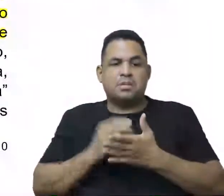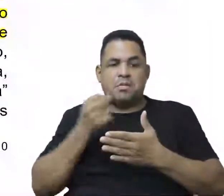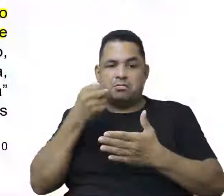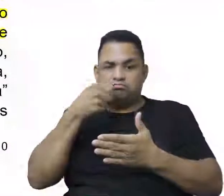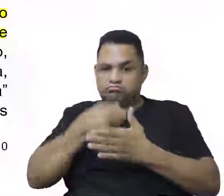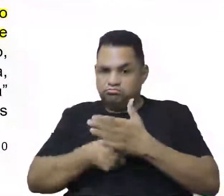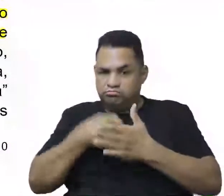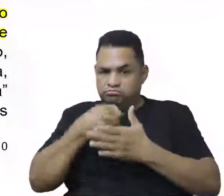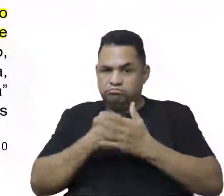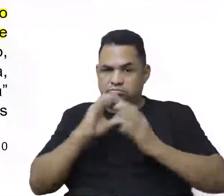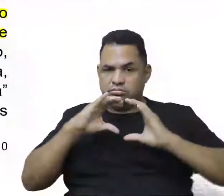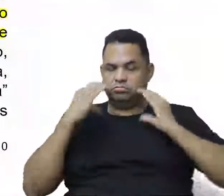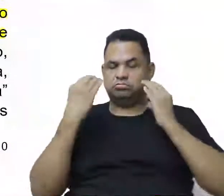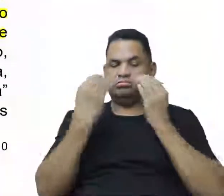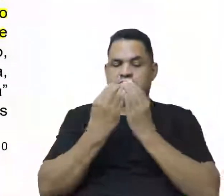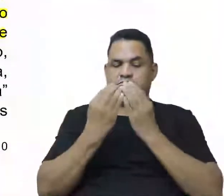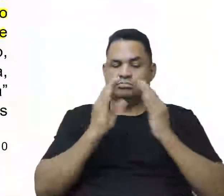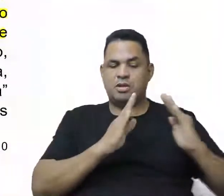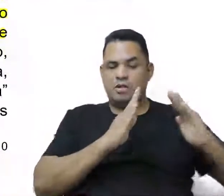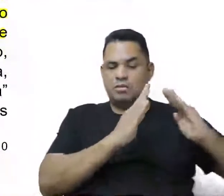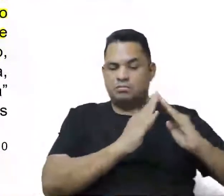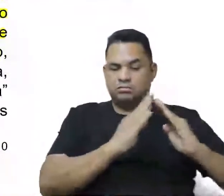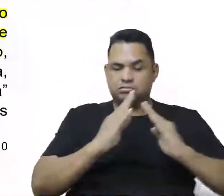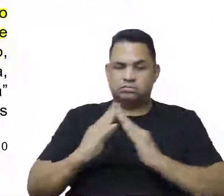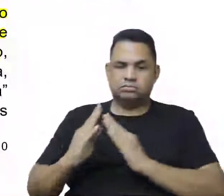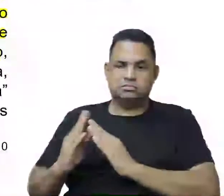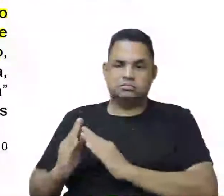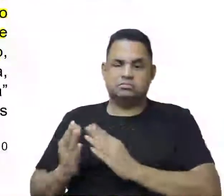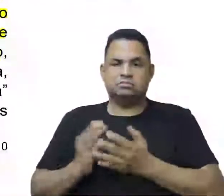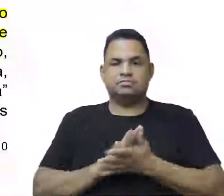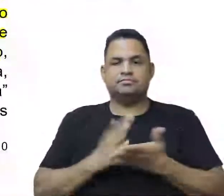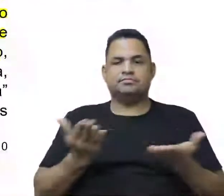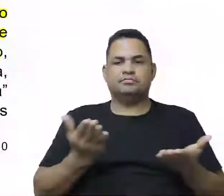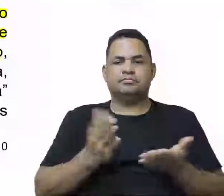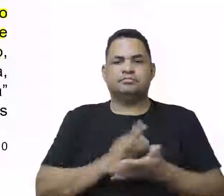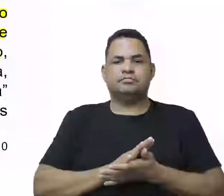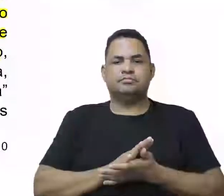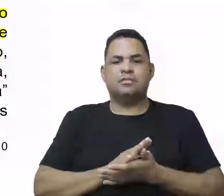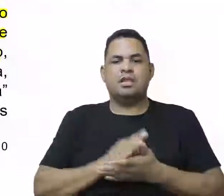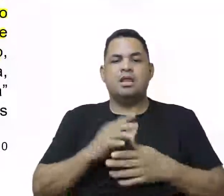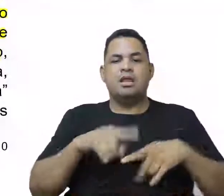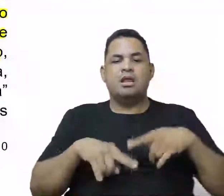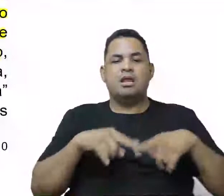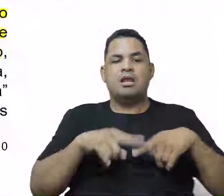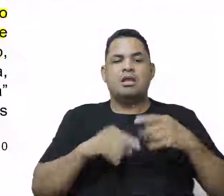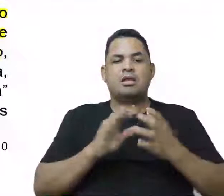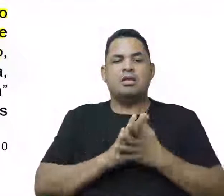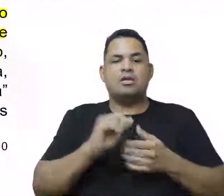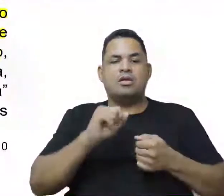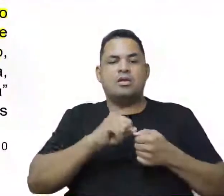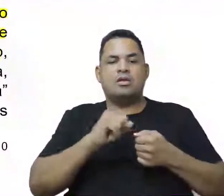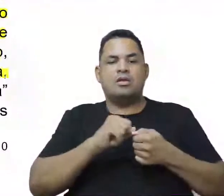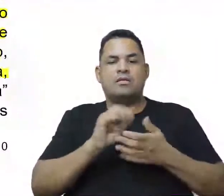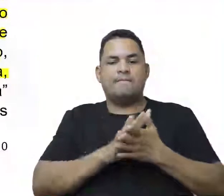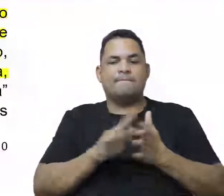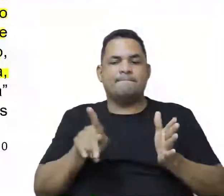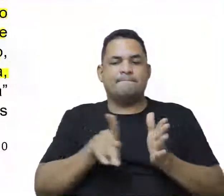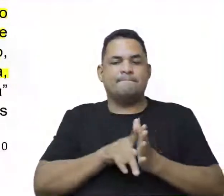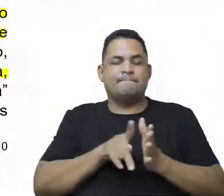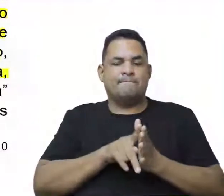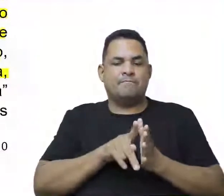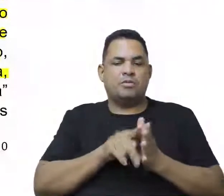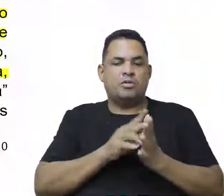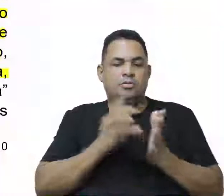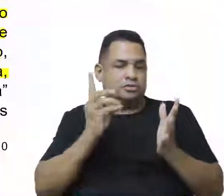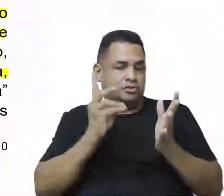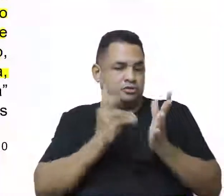da comunidade da aldeia. Na ocasião do evento, esses artefatos foram produzidos pela própria